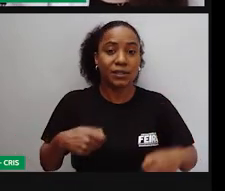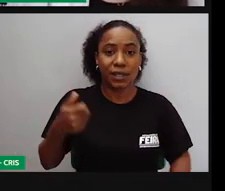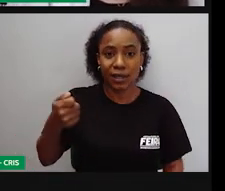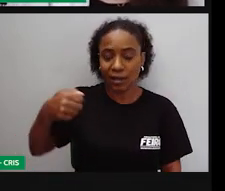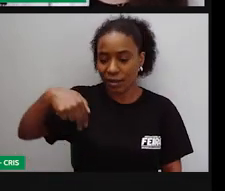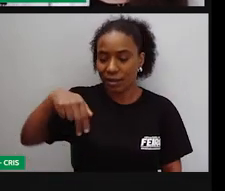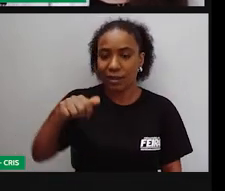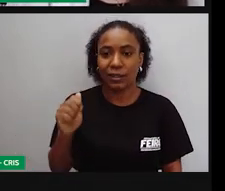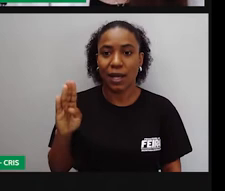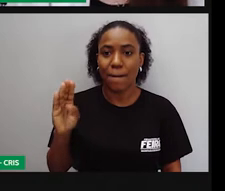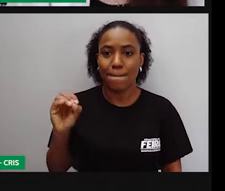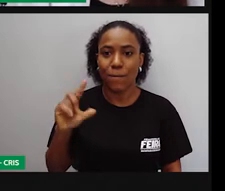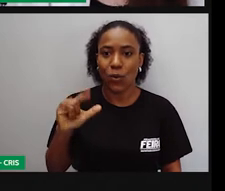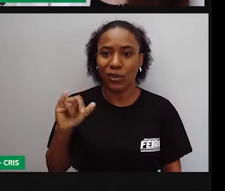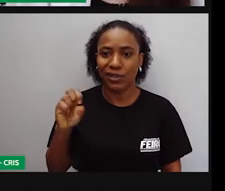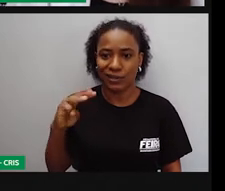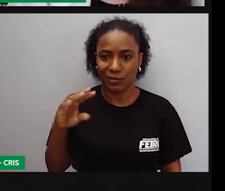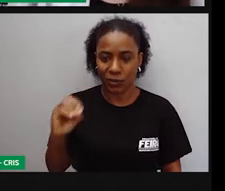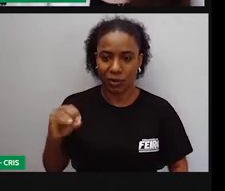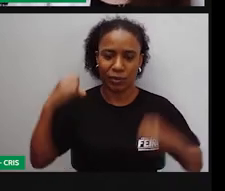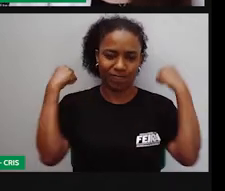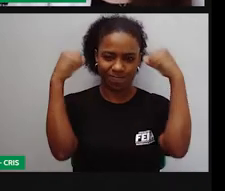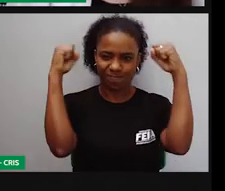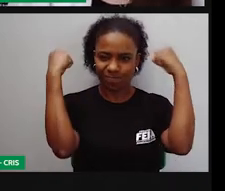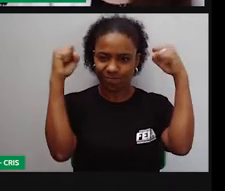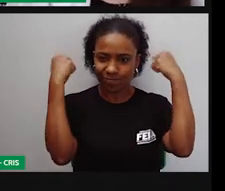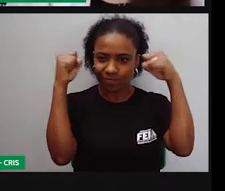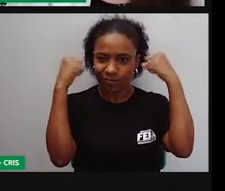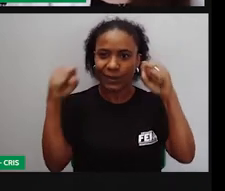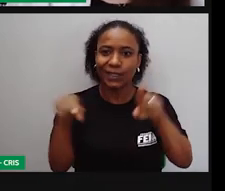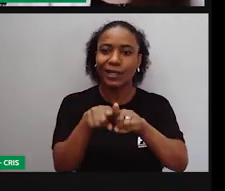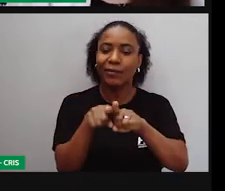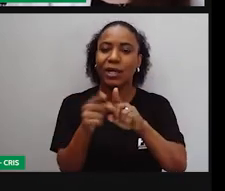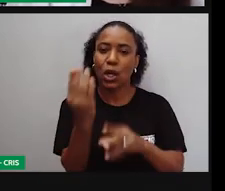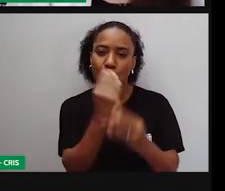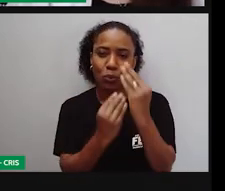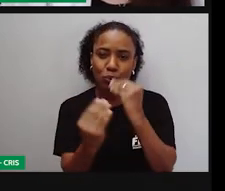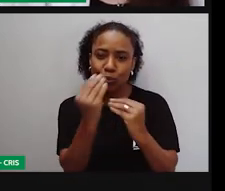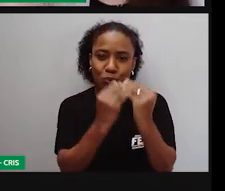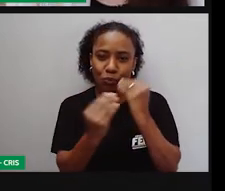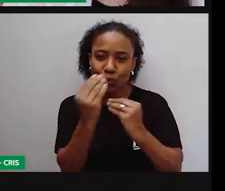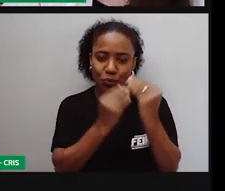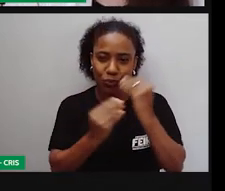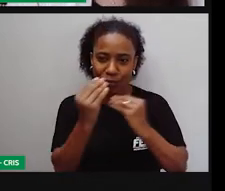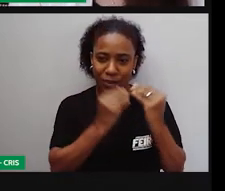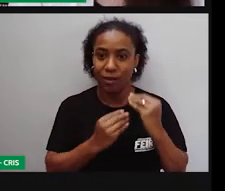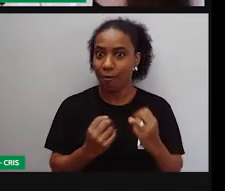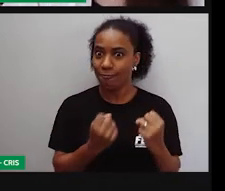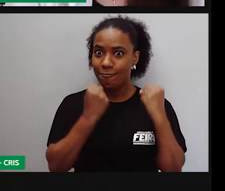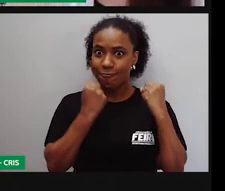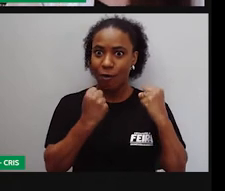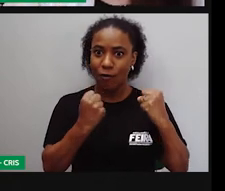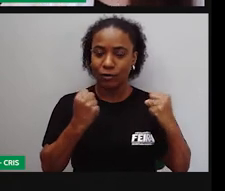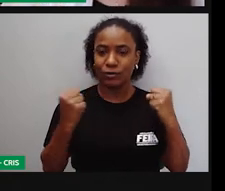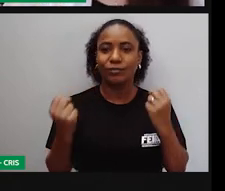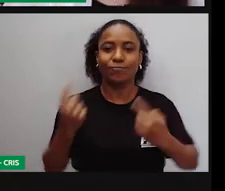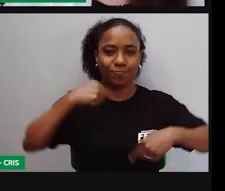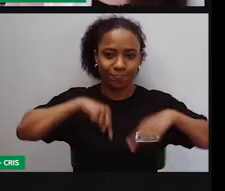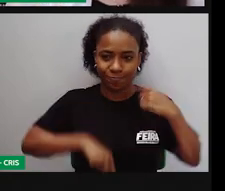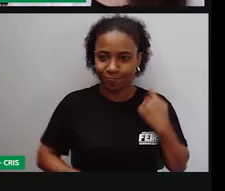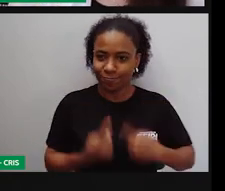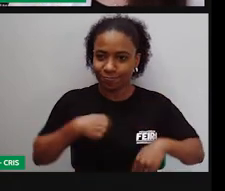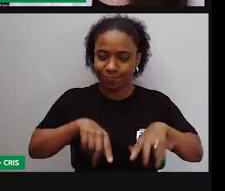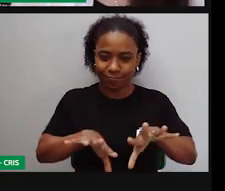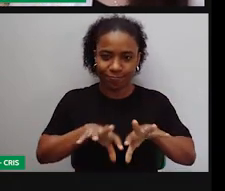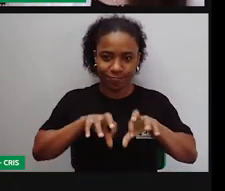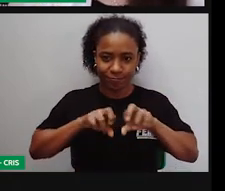com prática de exercícios físicos e consumo de alimentos energéticos. E outros elementos, exemplo de anabolismo, a gente